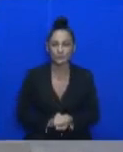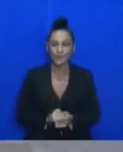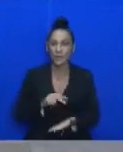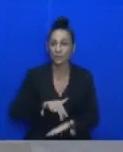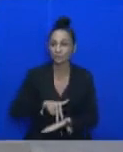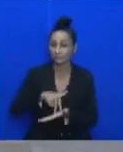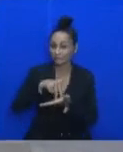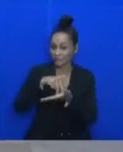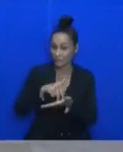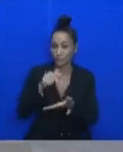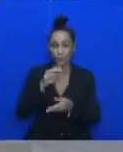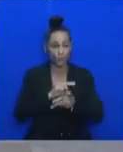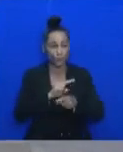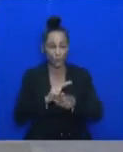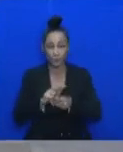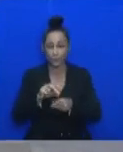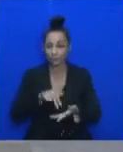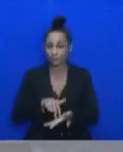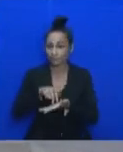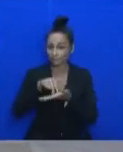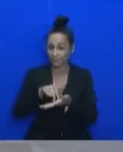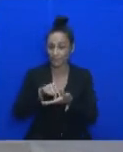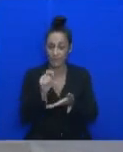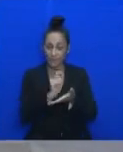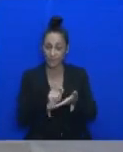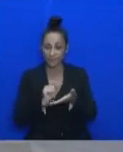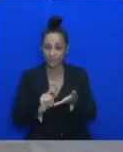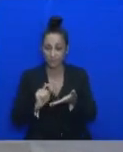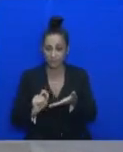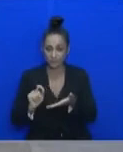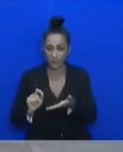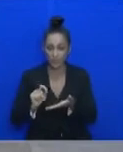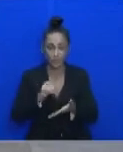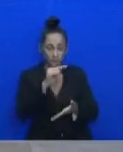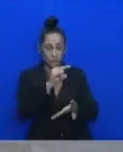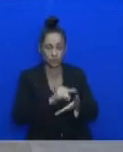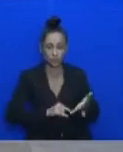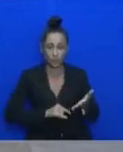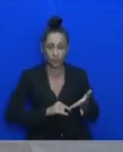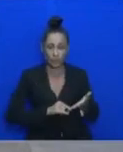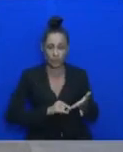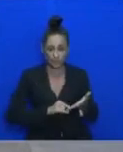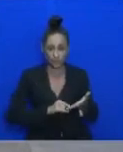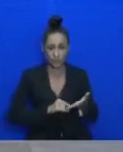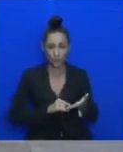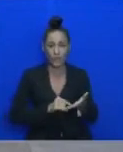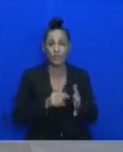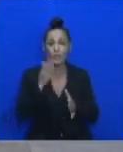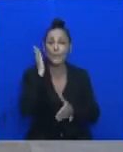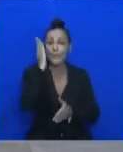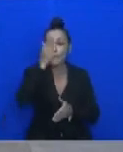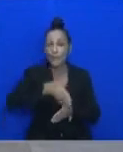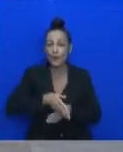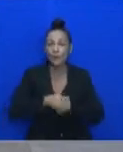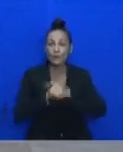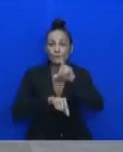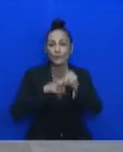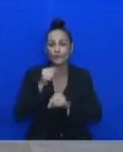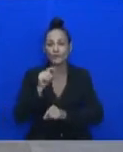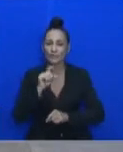Podem permanecer para a assinatura dos documentos que atestam a realização deste sorteio da